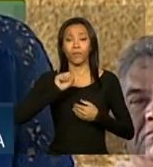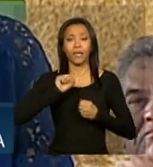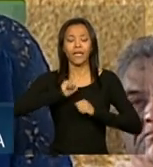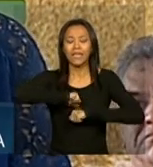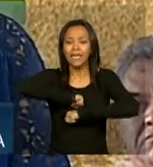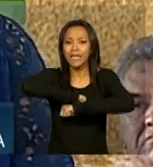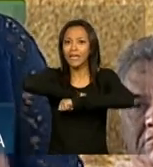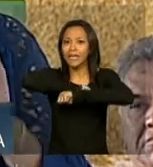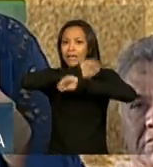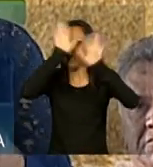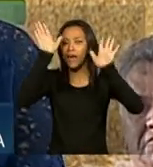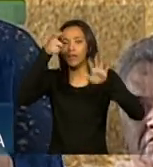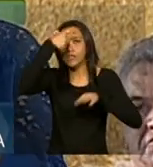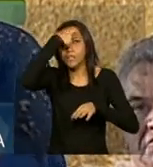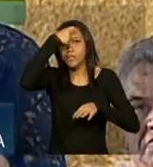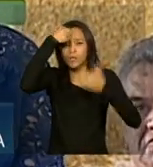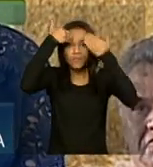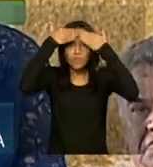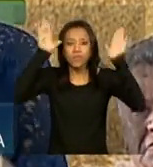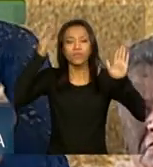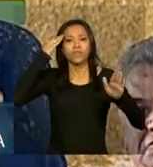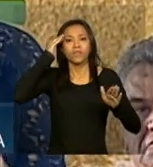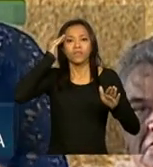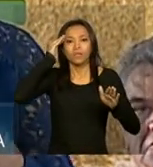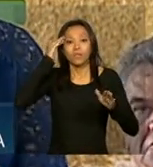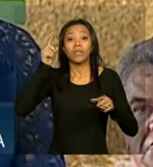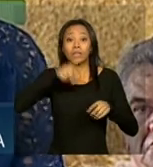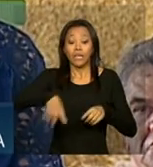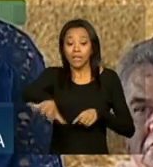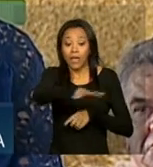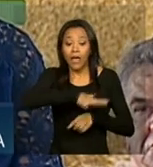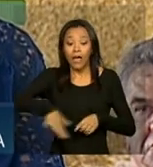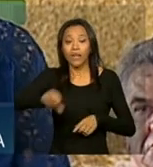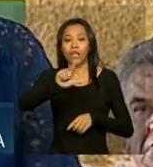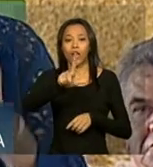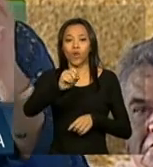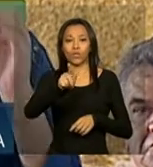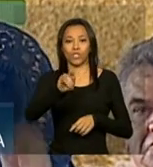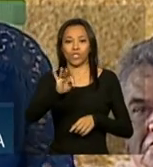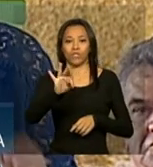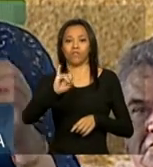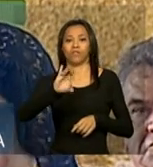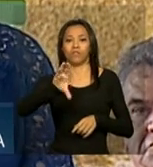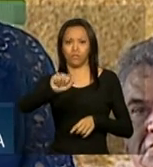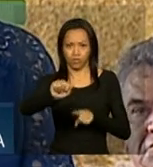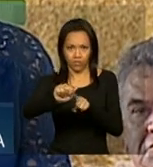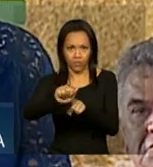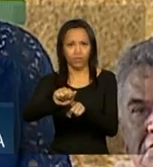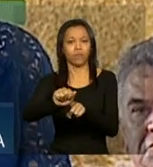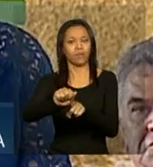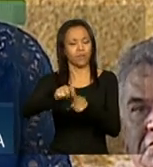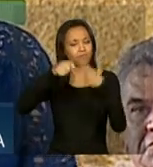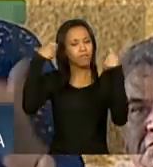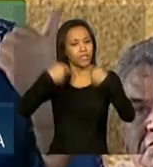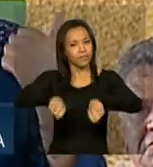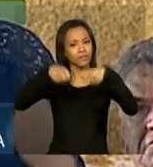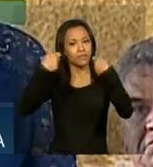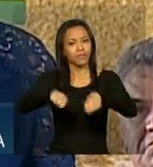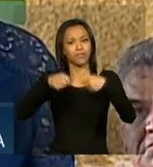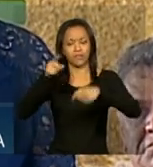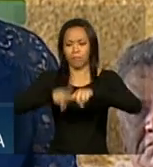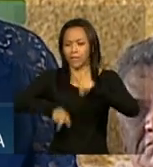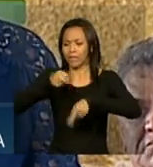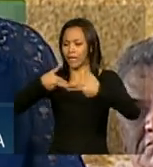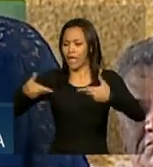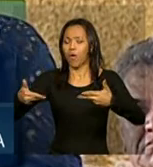claramente na nossa cabeça que infraestrutura logística nesse país tem necessariamente de passar